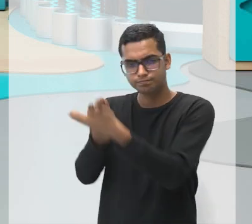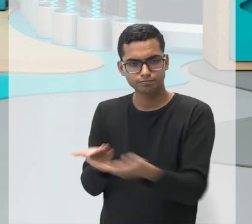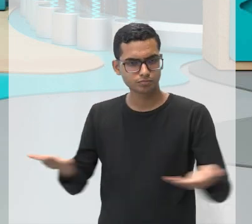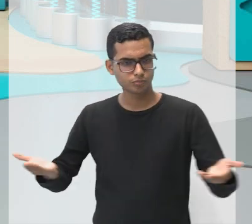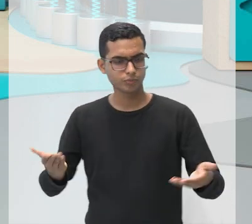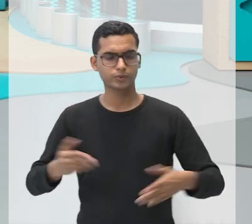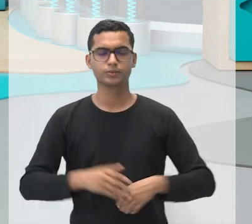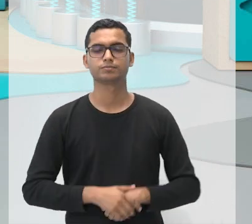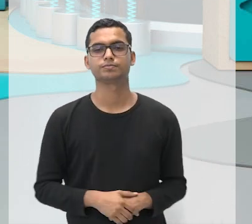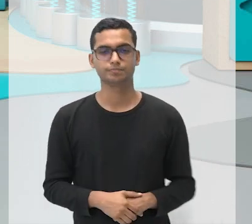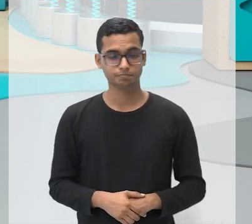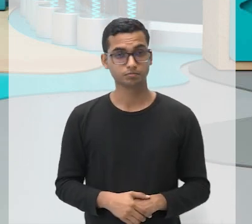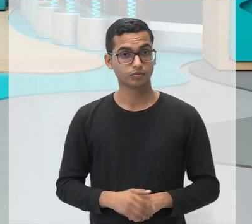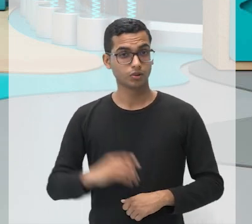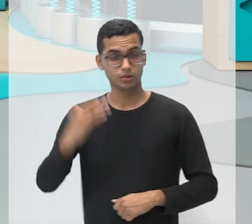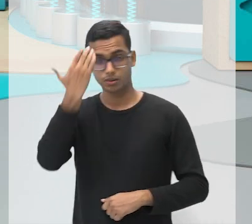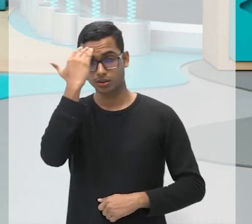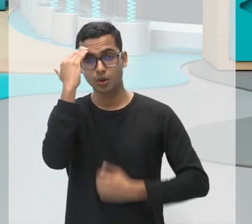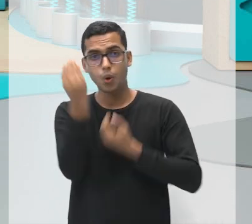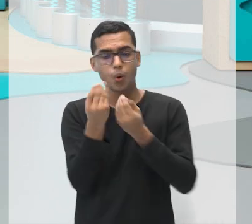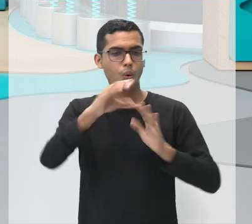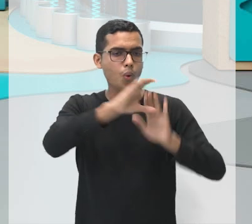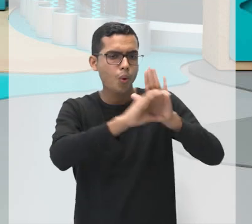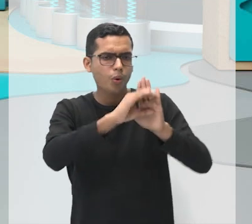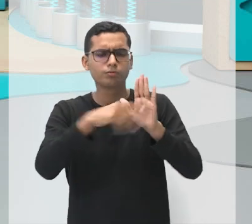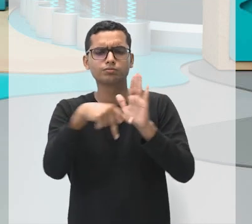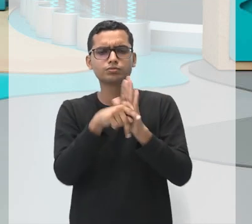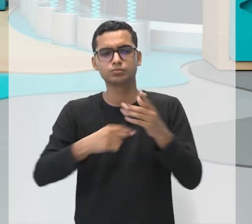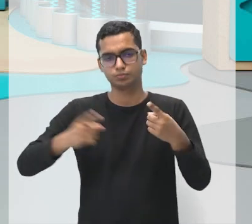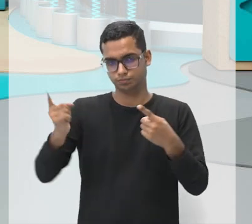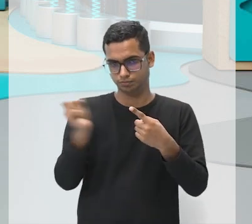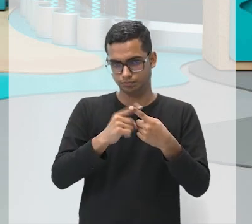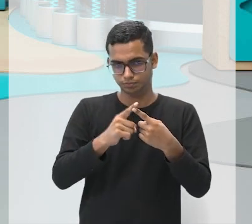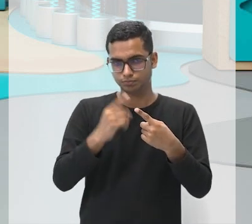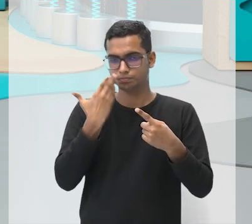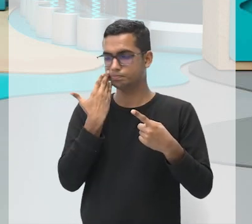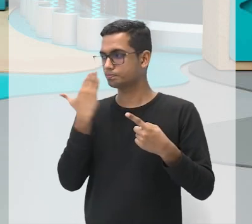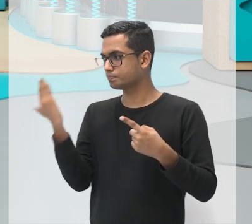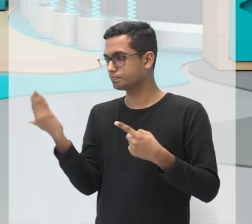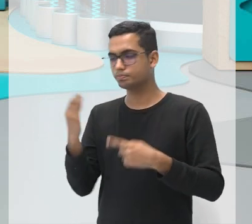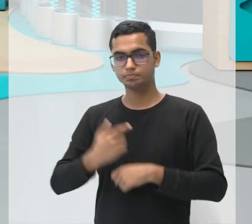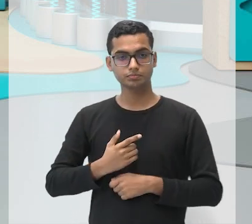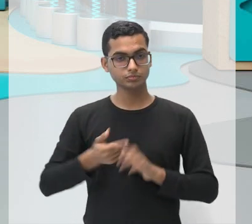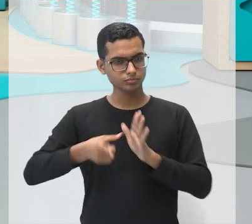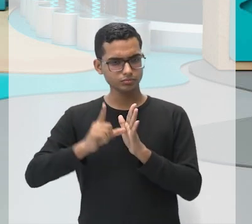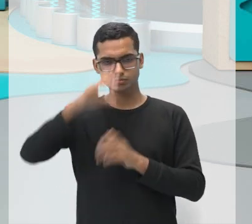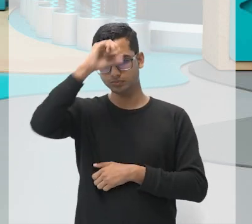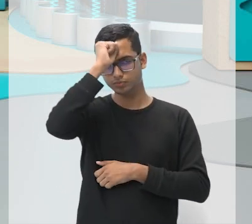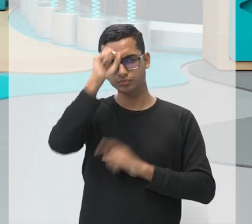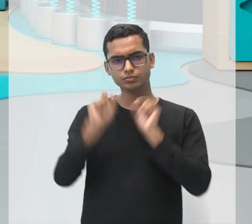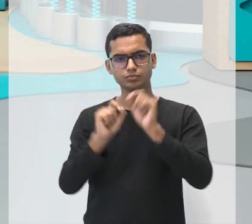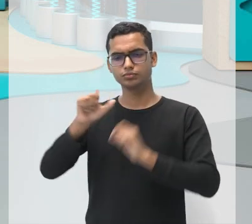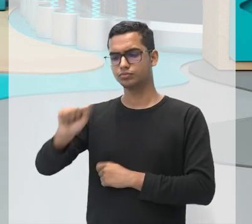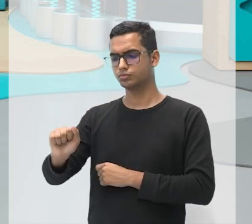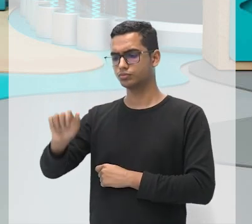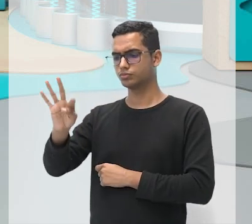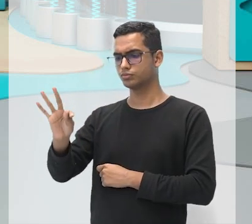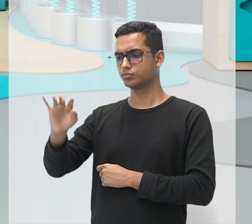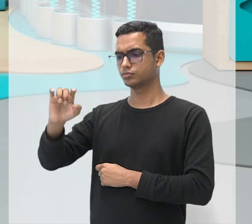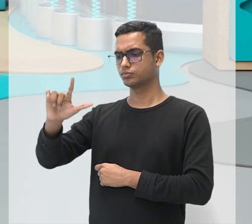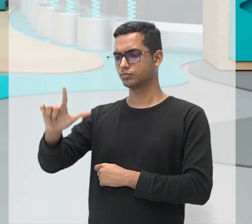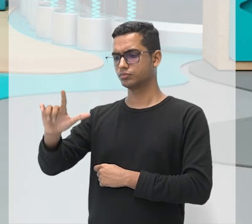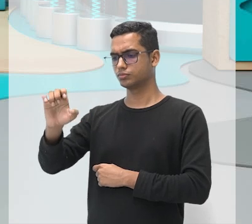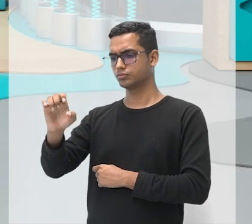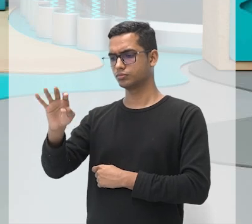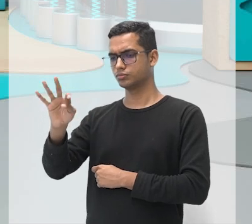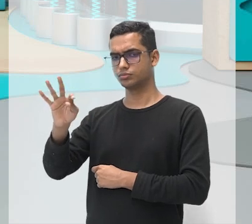de entendermos o que é o mini atletismo, vamos conhecer o atletismo, olha só. Essa modalidade que